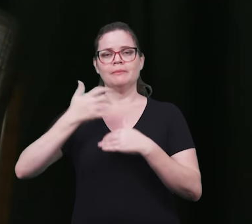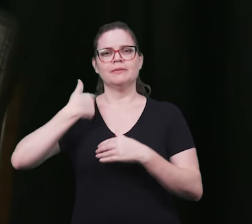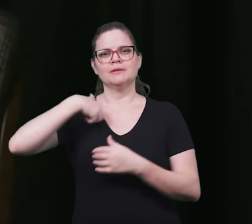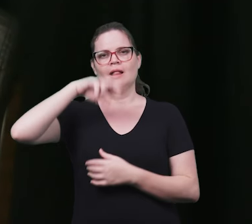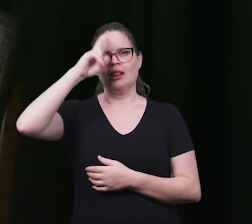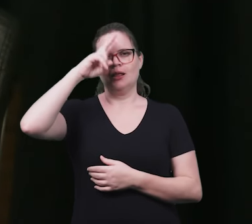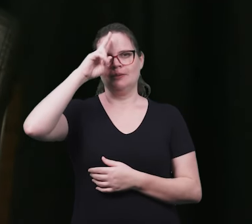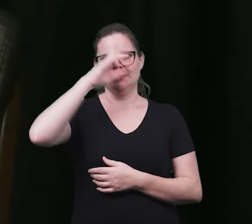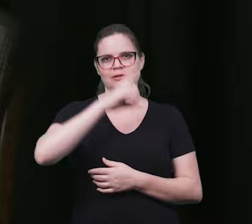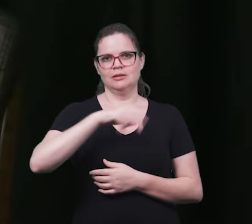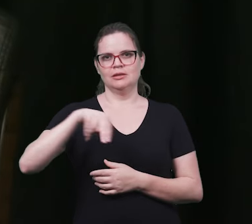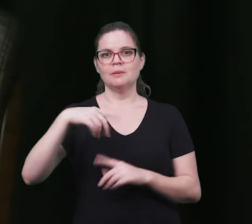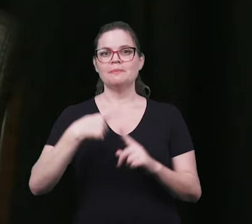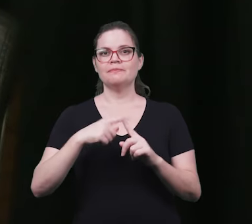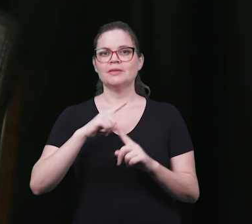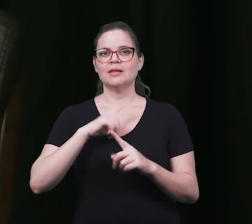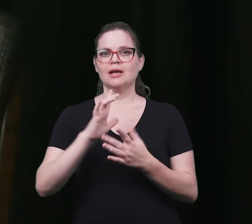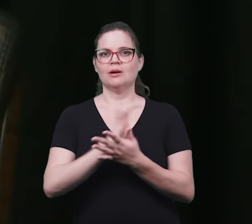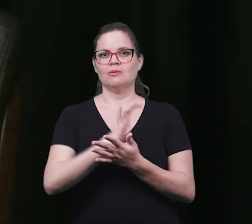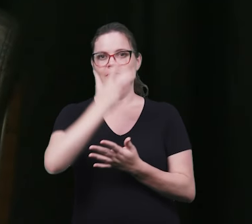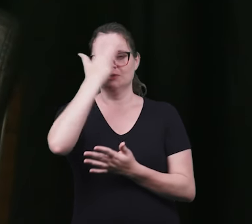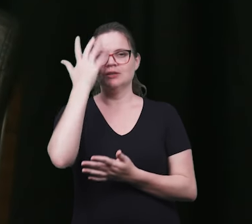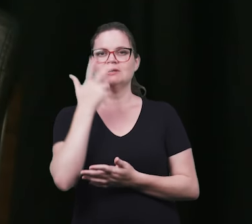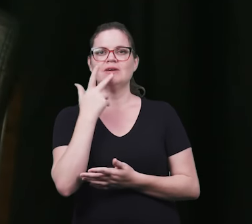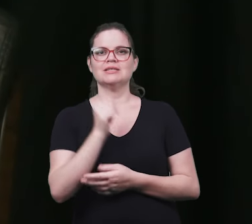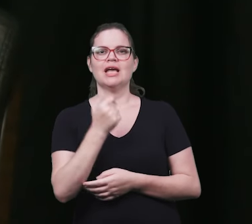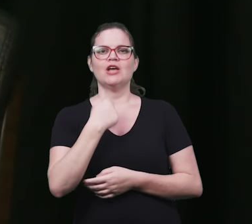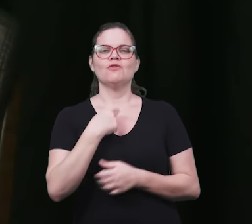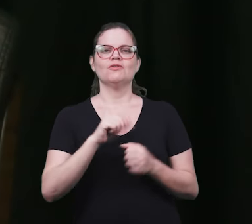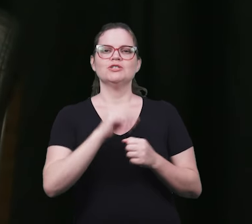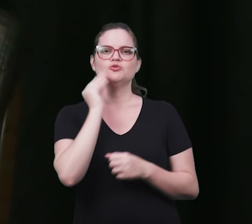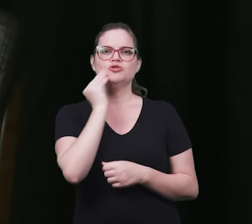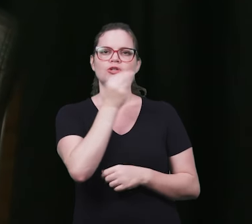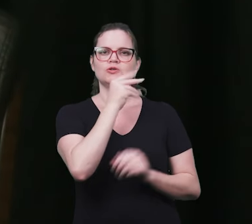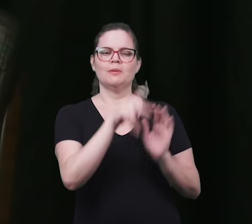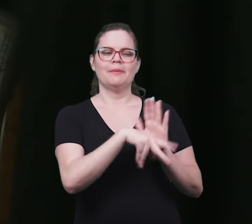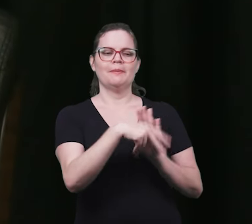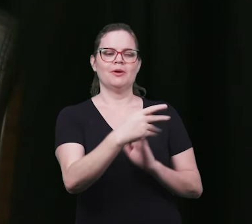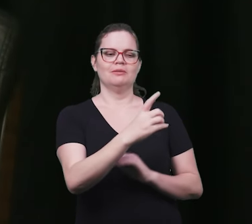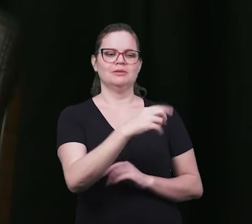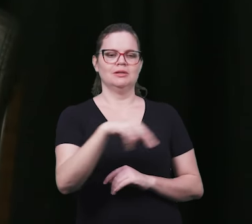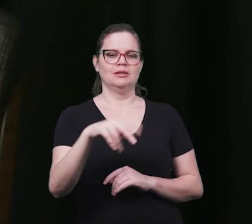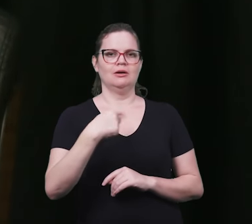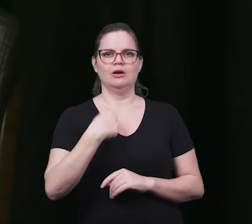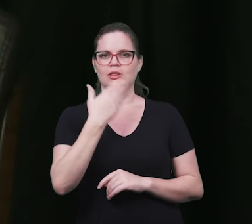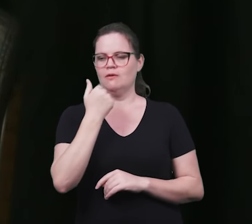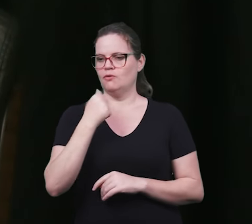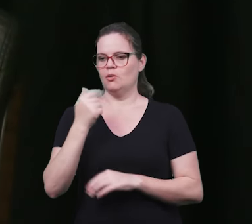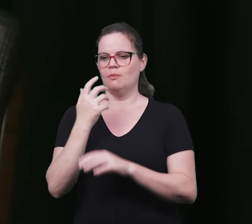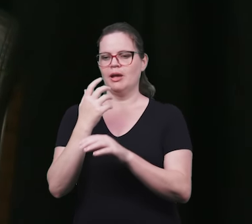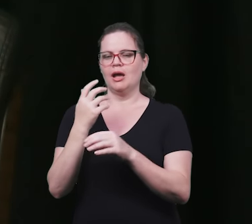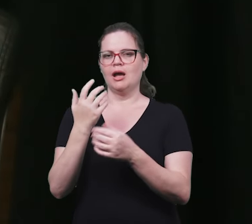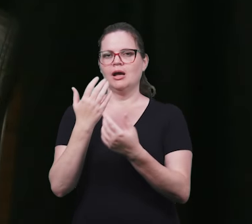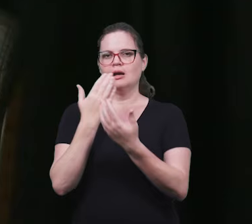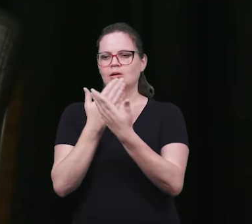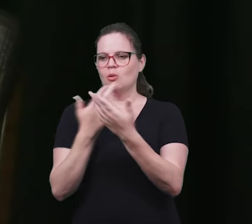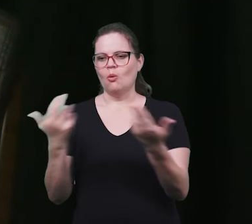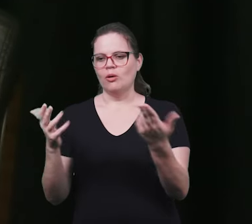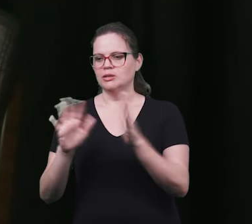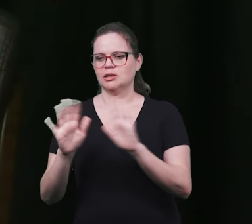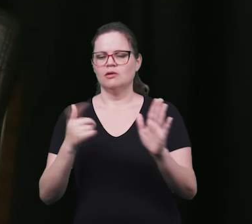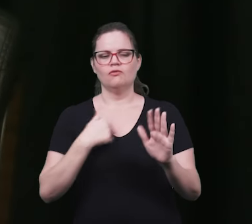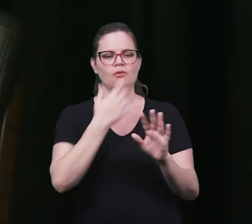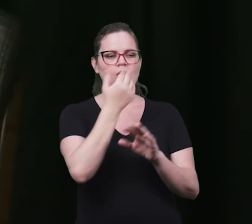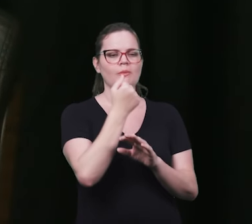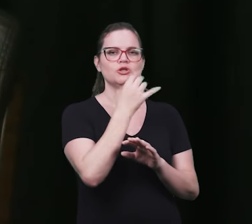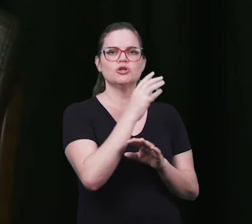que tem gente que faz, eu vou fazer o jejum de Daniel, né? Então eu não vou comer determinados alimentos, vou comer só